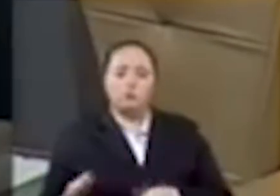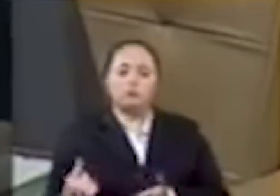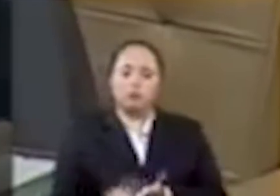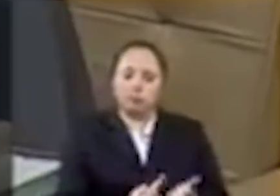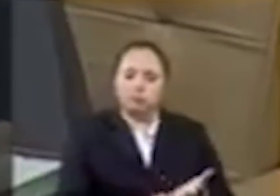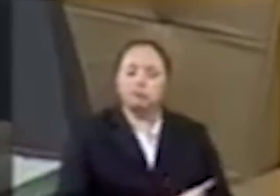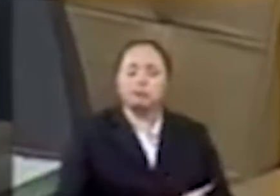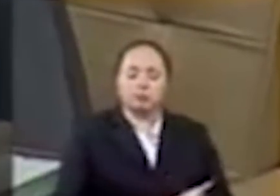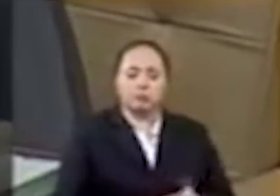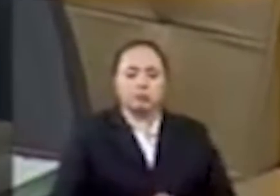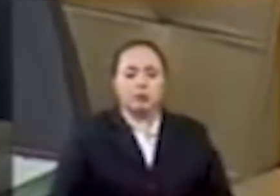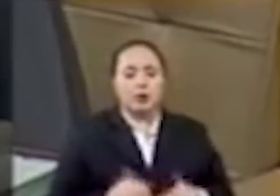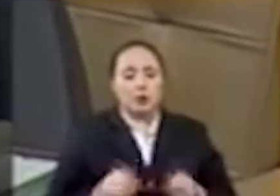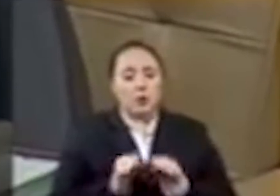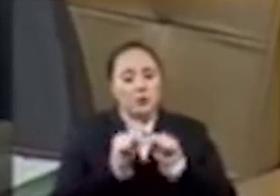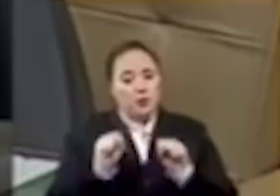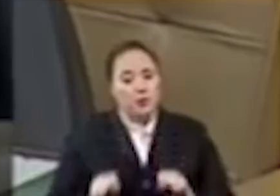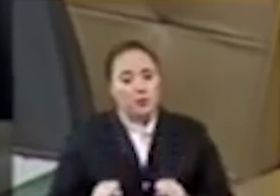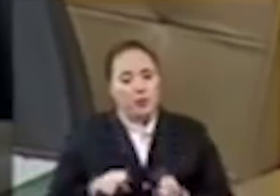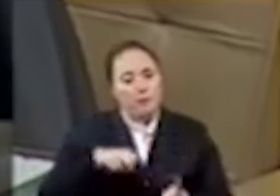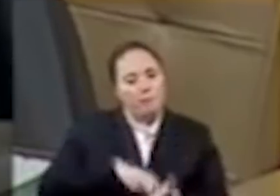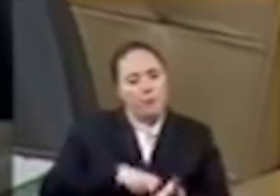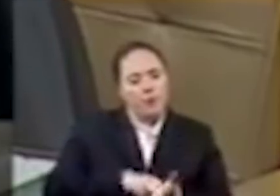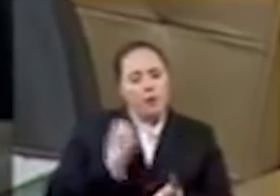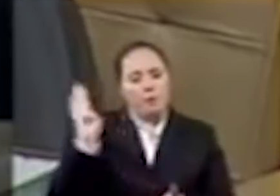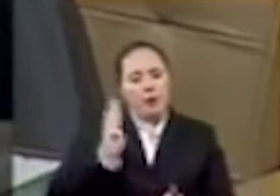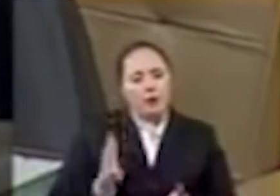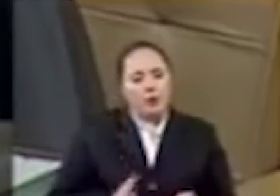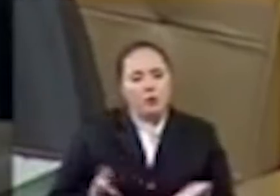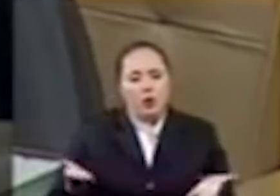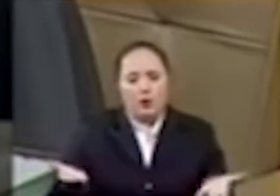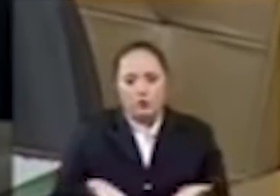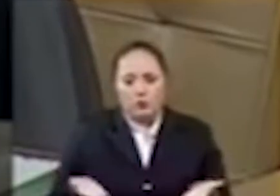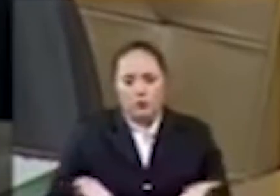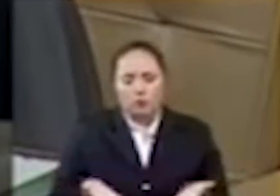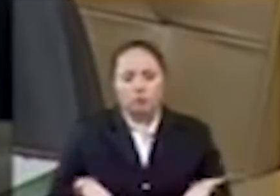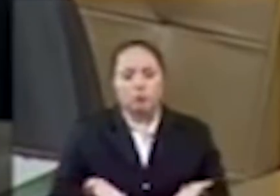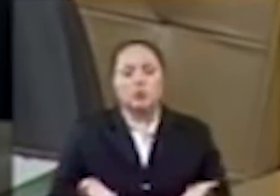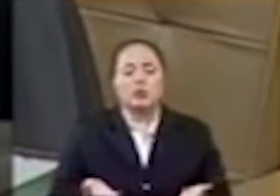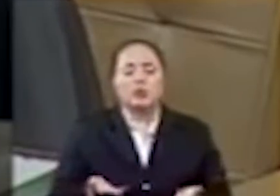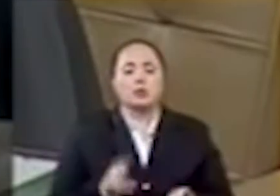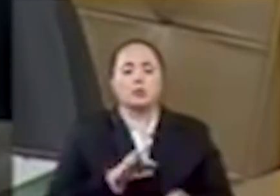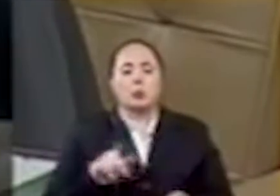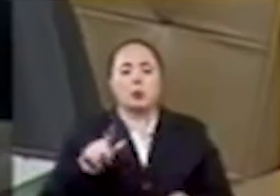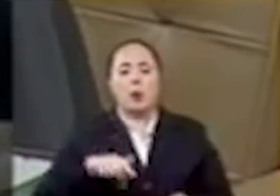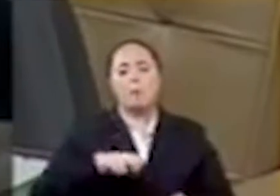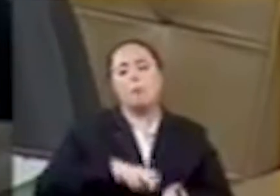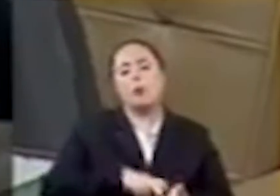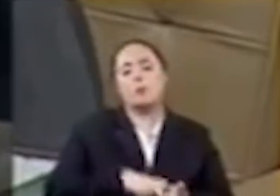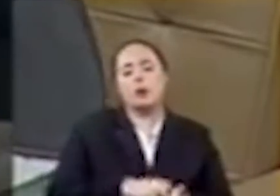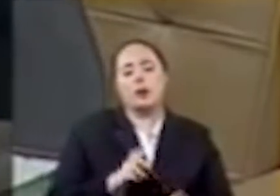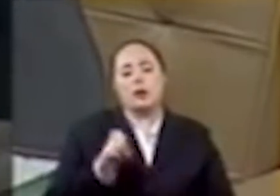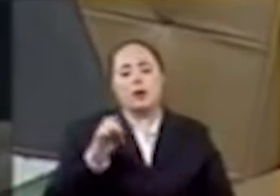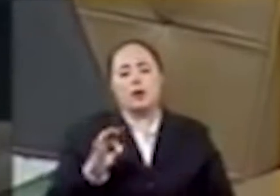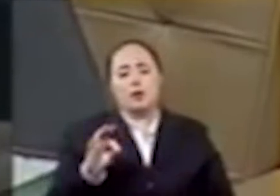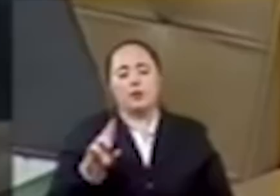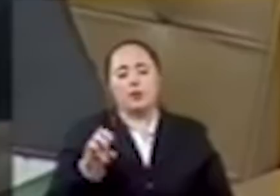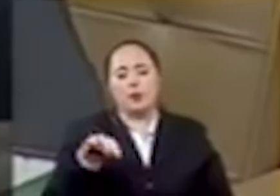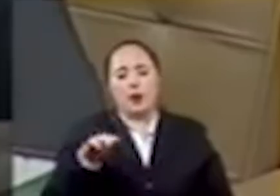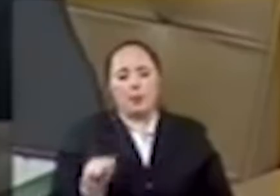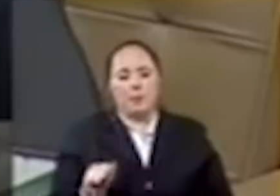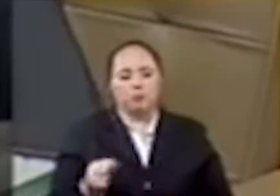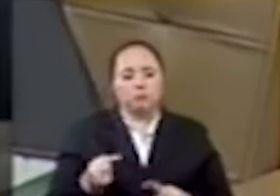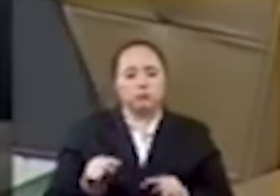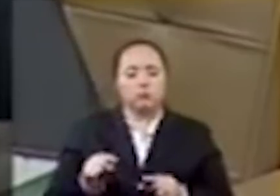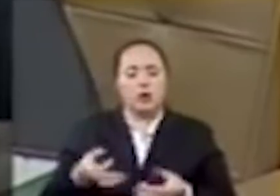o sistema punitivo brasileiro, tal como desenhado, não acarreta punibilidades extremas de afronta